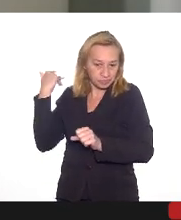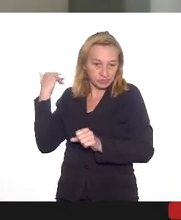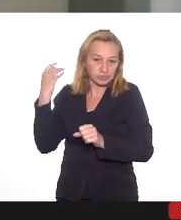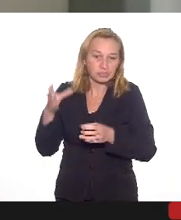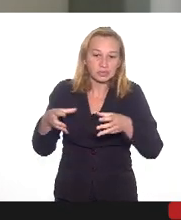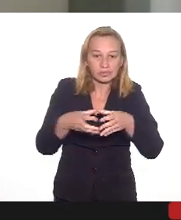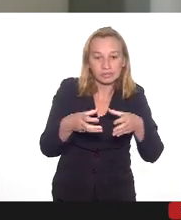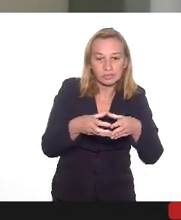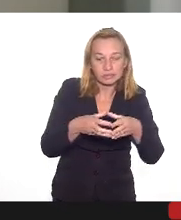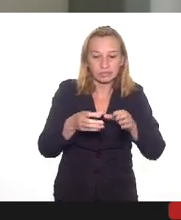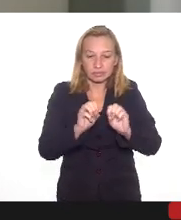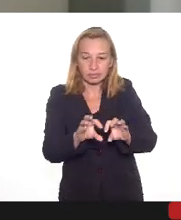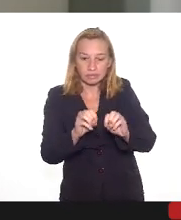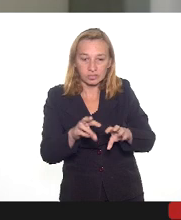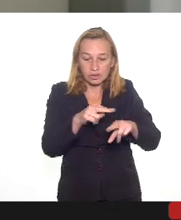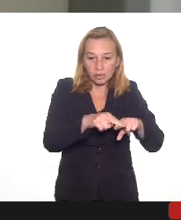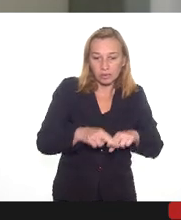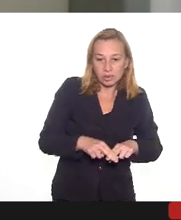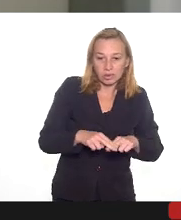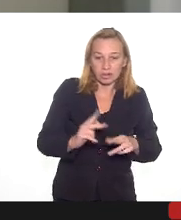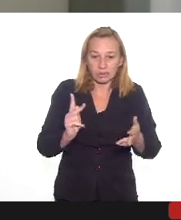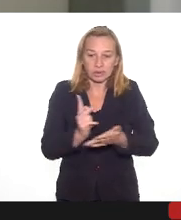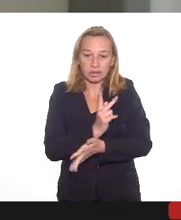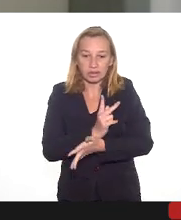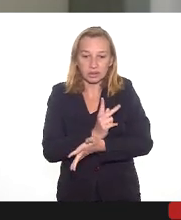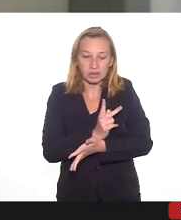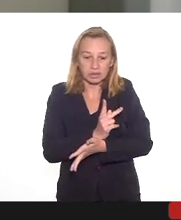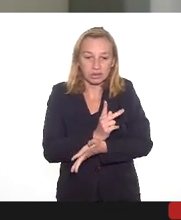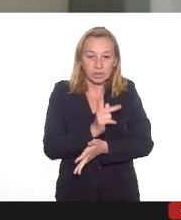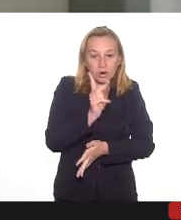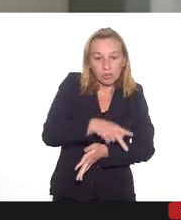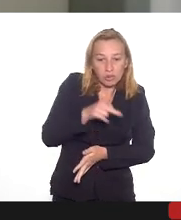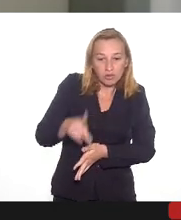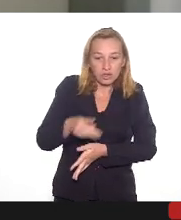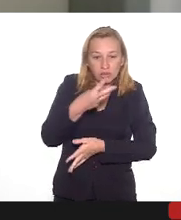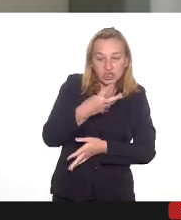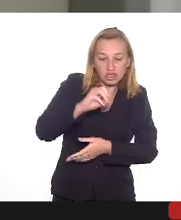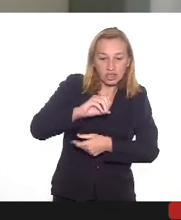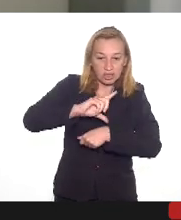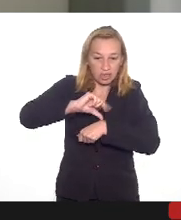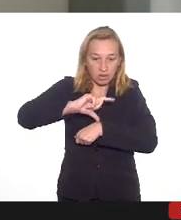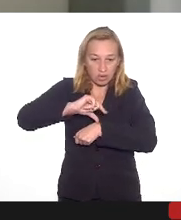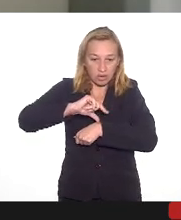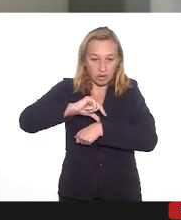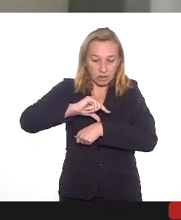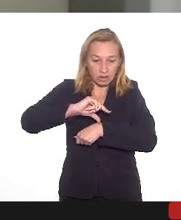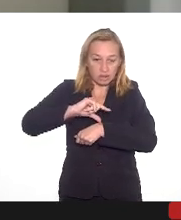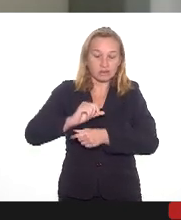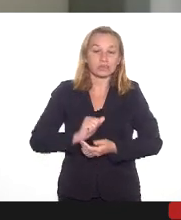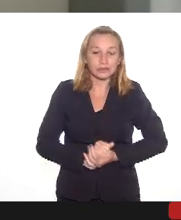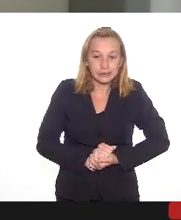de Educação, por isso, inclusive, surgiu a carreira do professor de 30 horas,